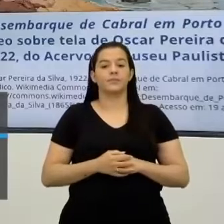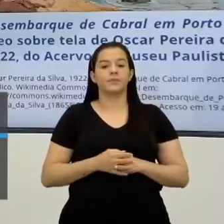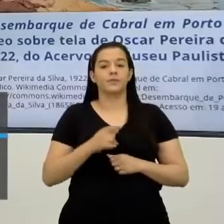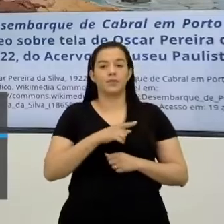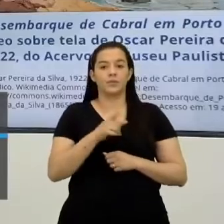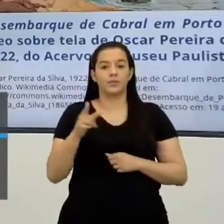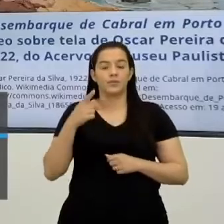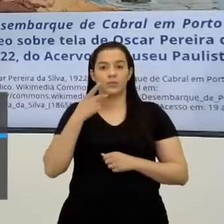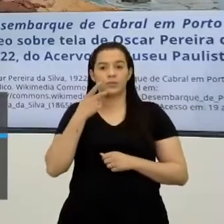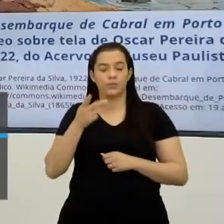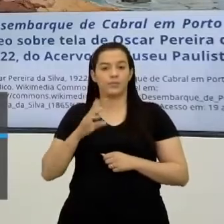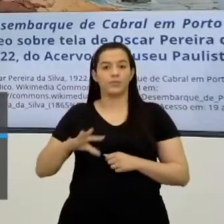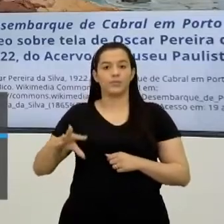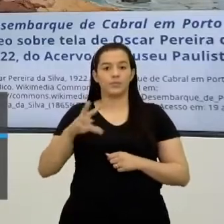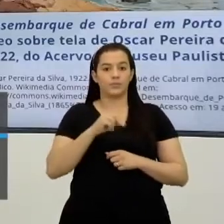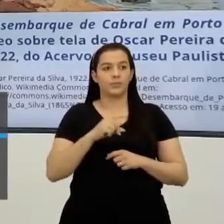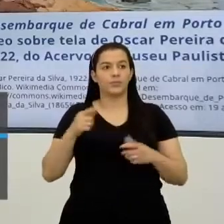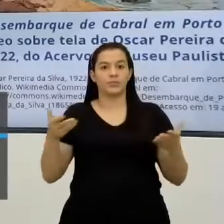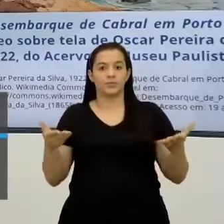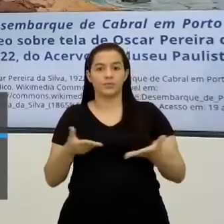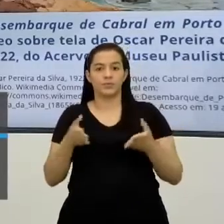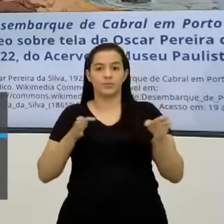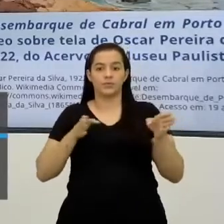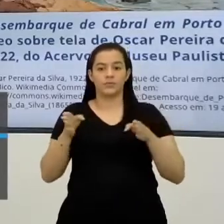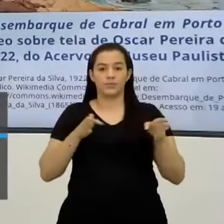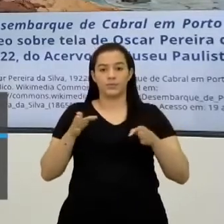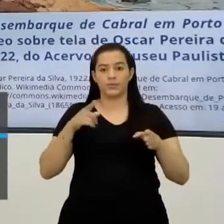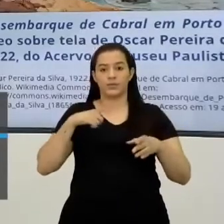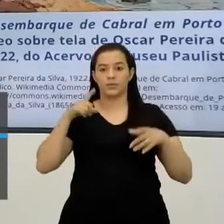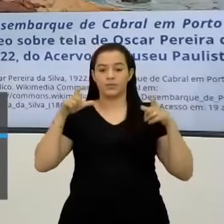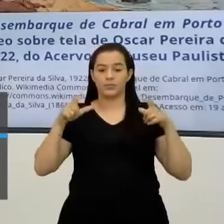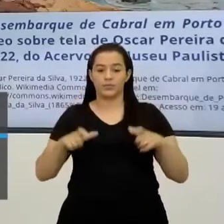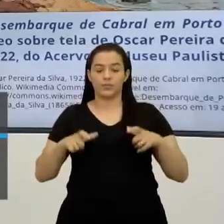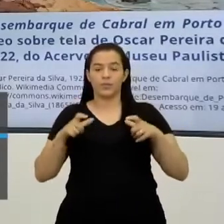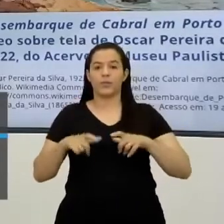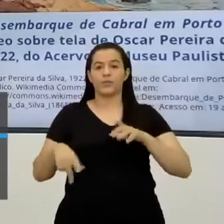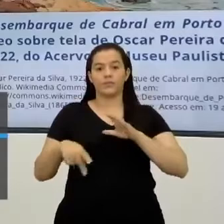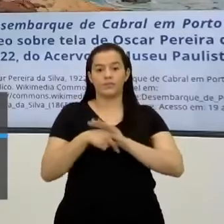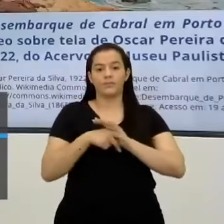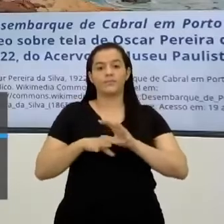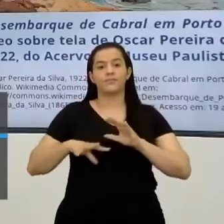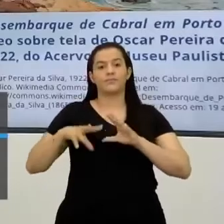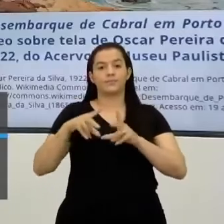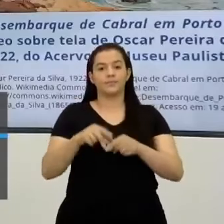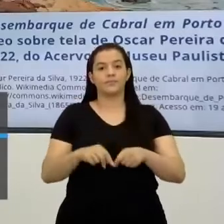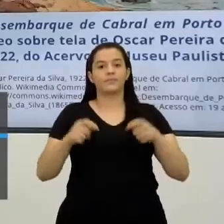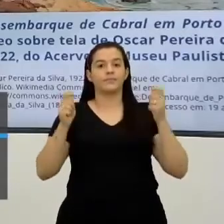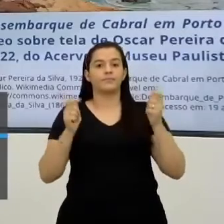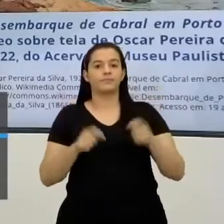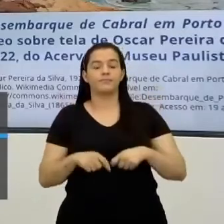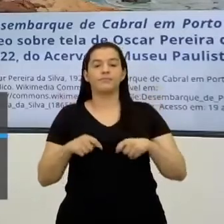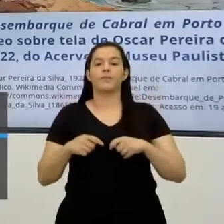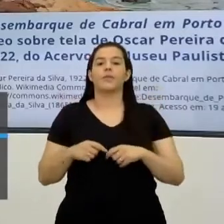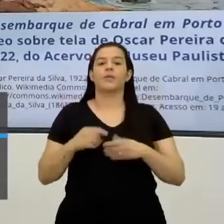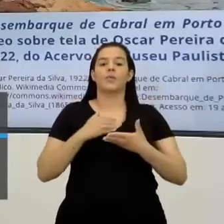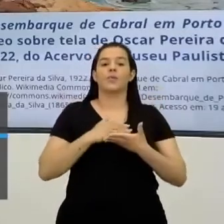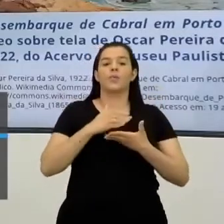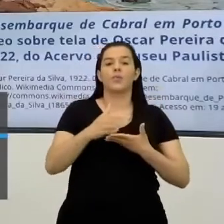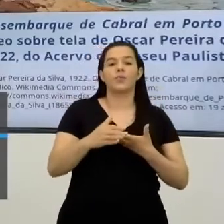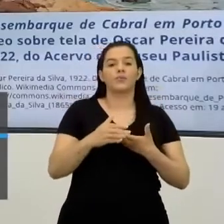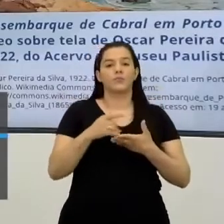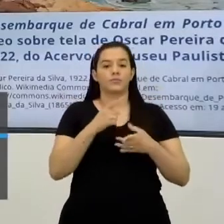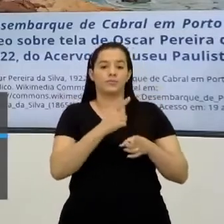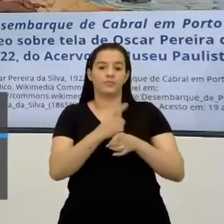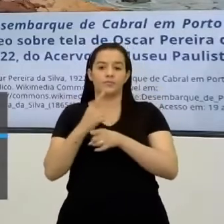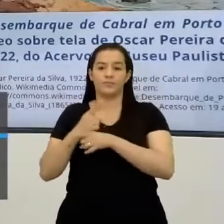O colonialismo, nessa forma onde nós temos uma metrópole e uma colônia, faz parte aí dos princípios